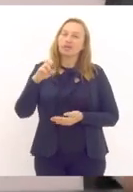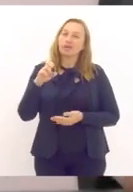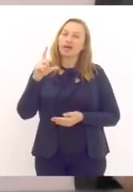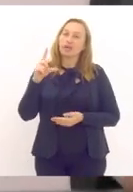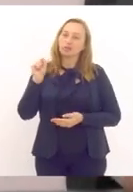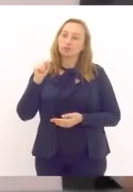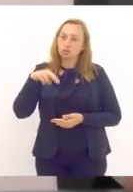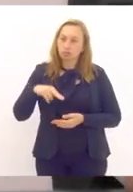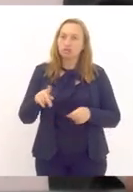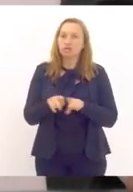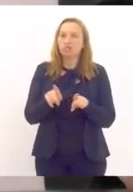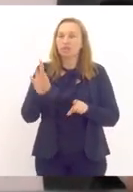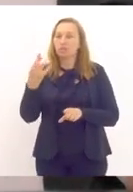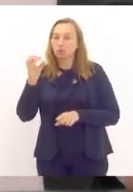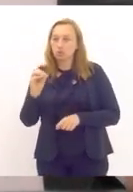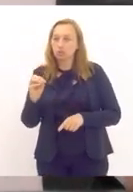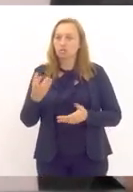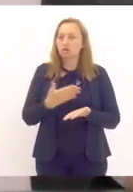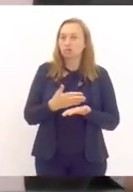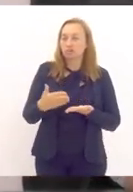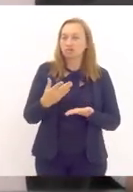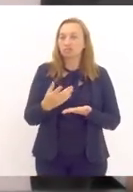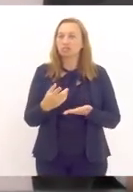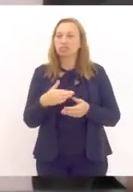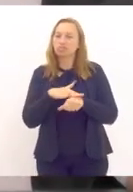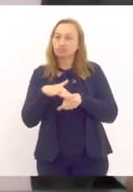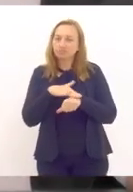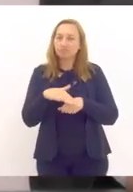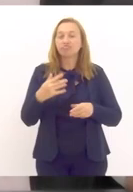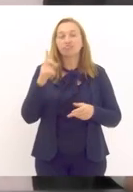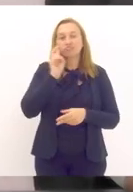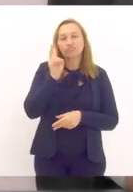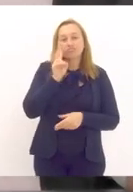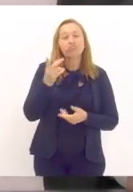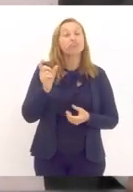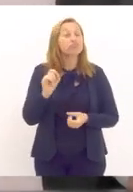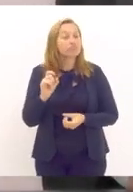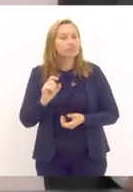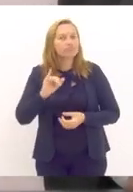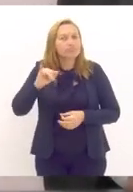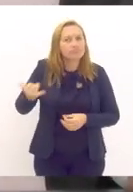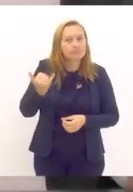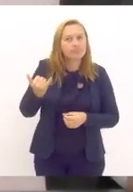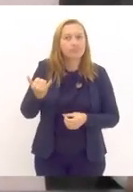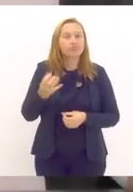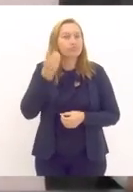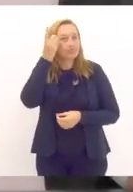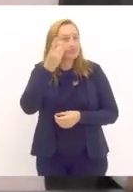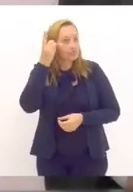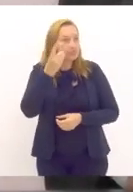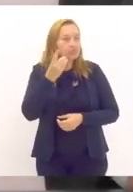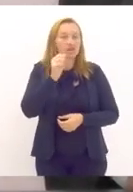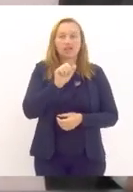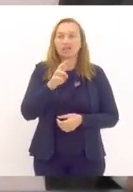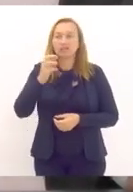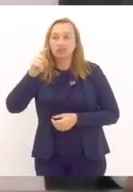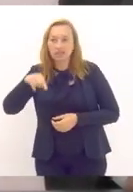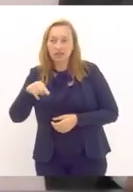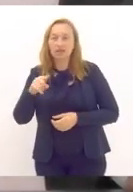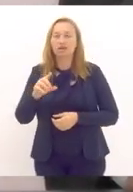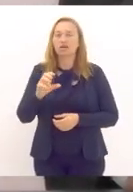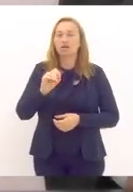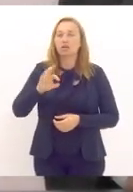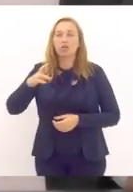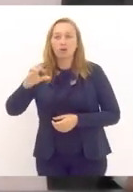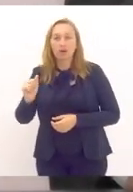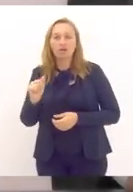e começar aqui com a nossa conversa, lembrando, aproveitando o gancho que o deputado André Correia me deixou,